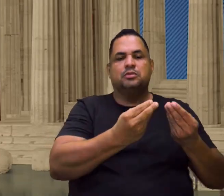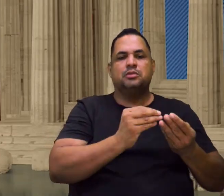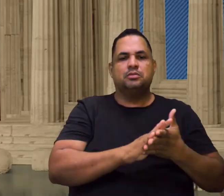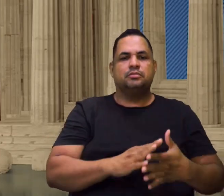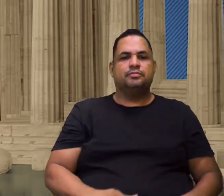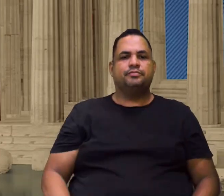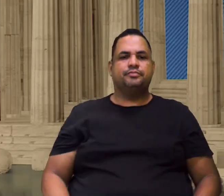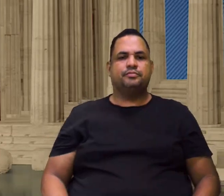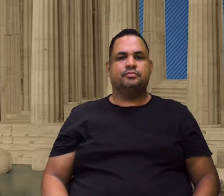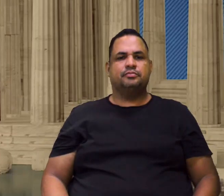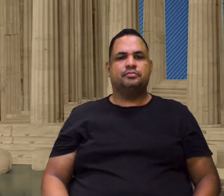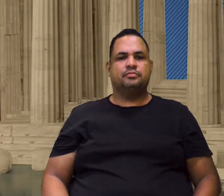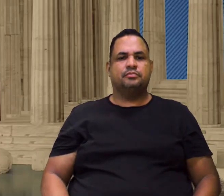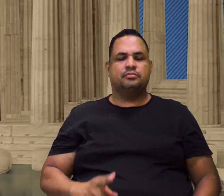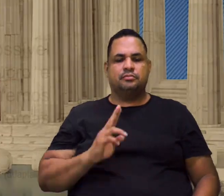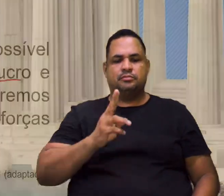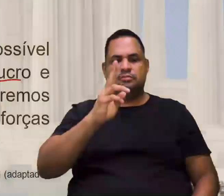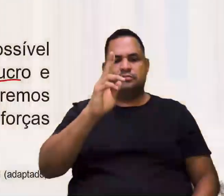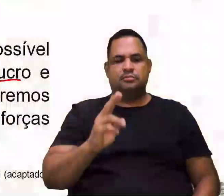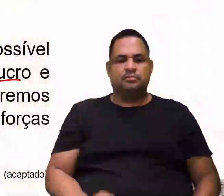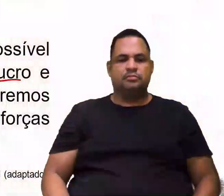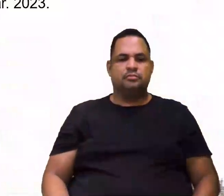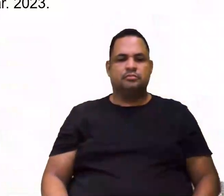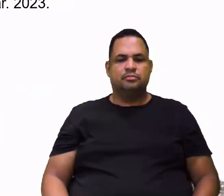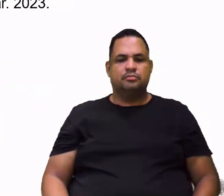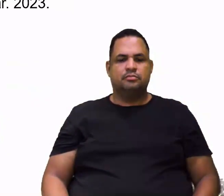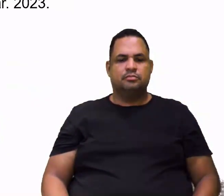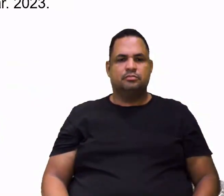passarinhos. Continuando, olha lá.